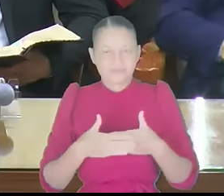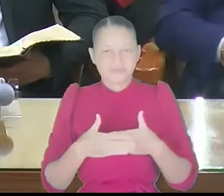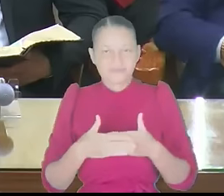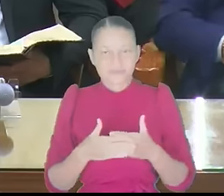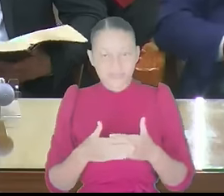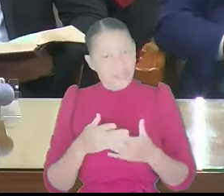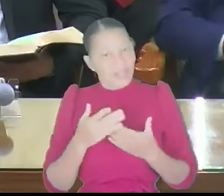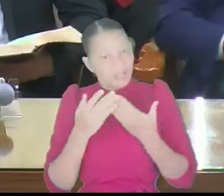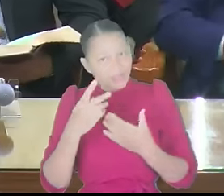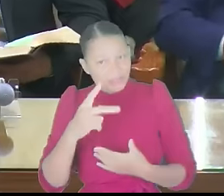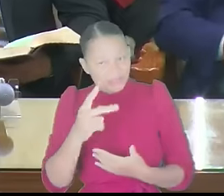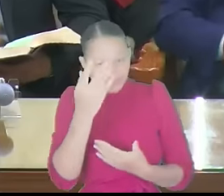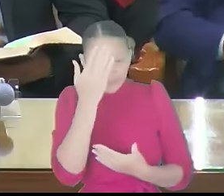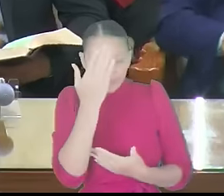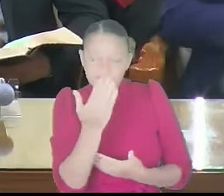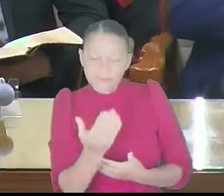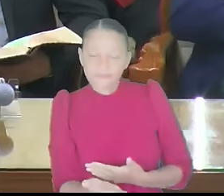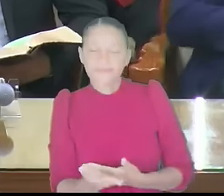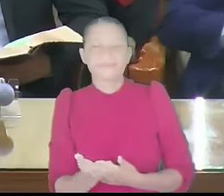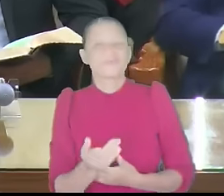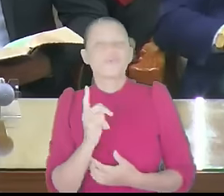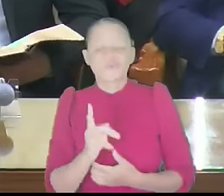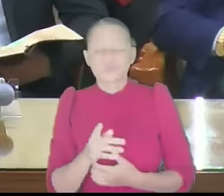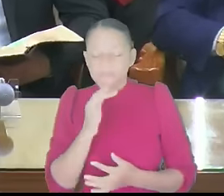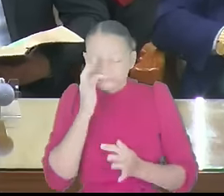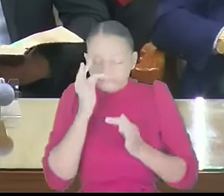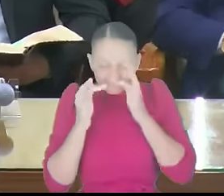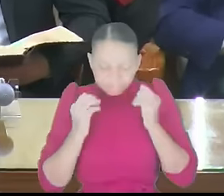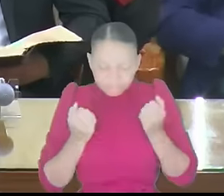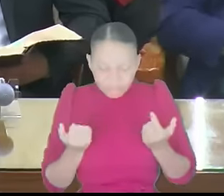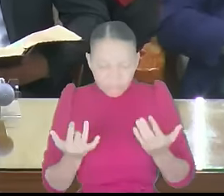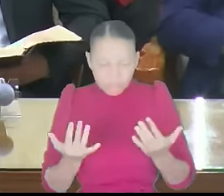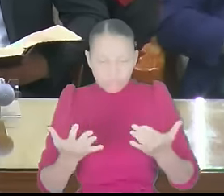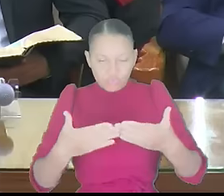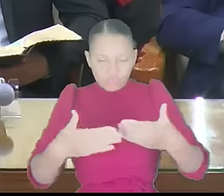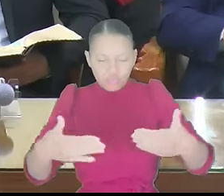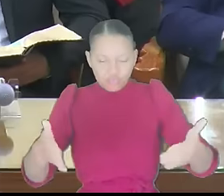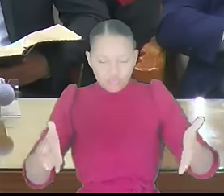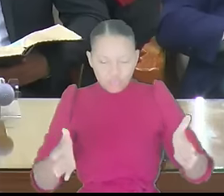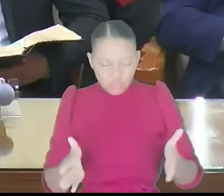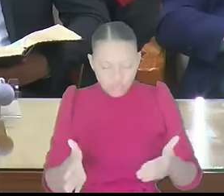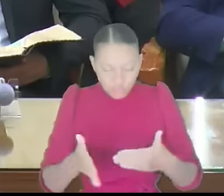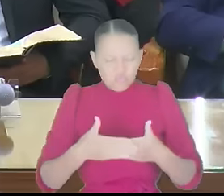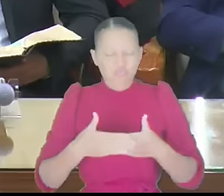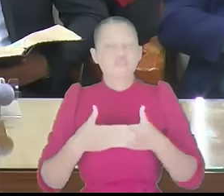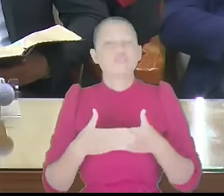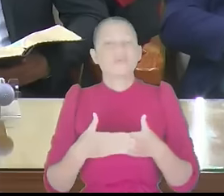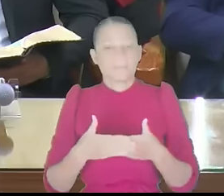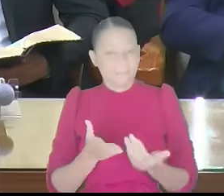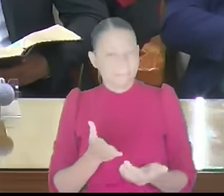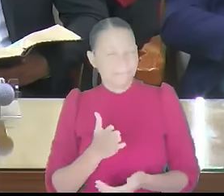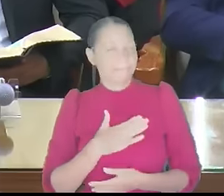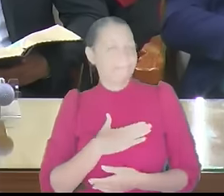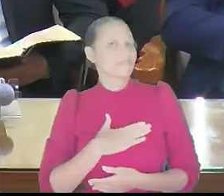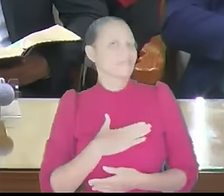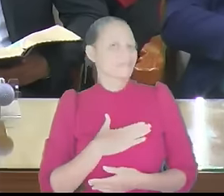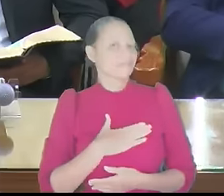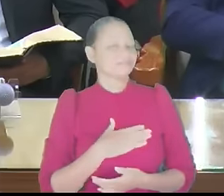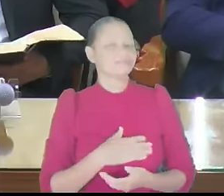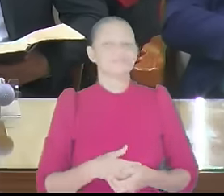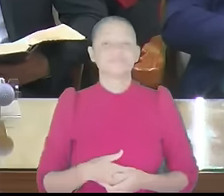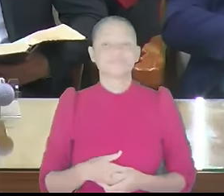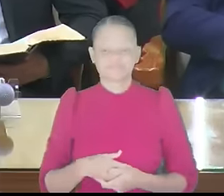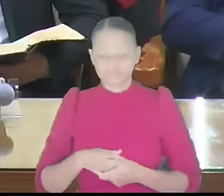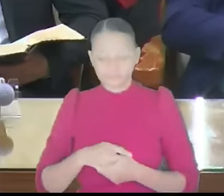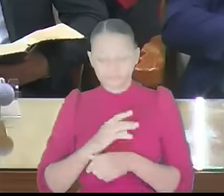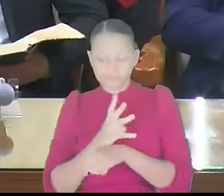igreja, chamou a igreja de jardim fechado. Poço das águas vivas. A igreja